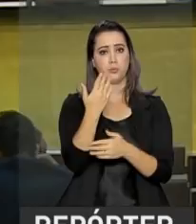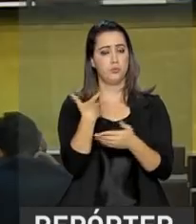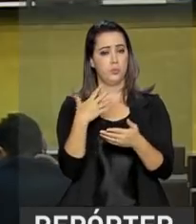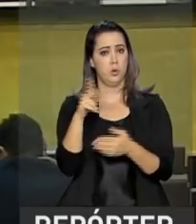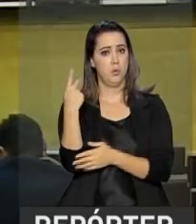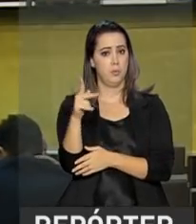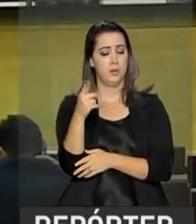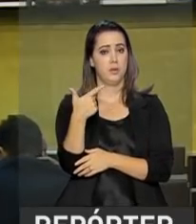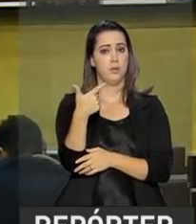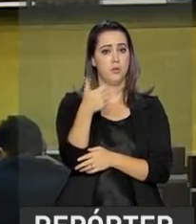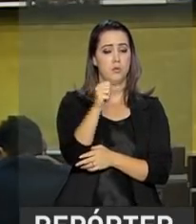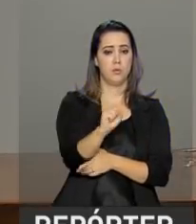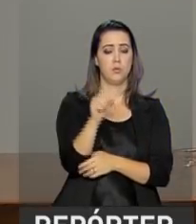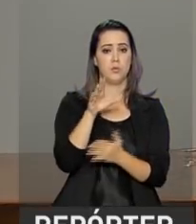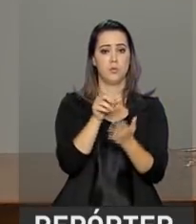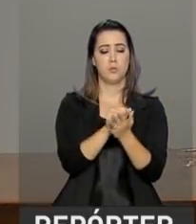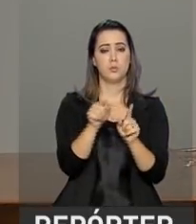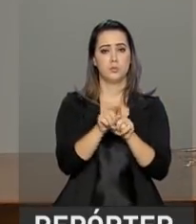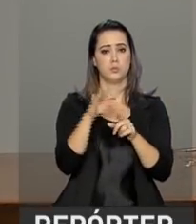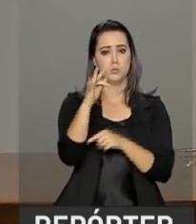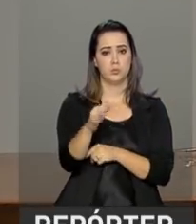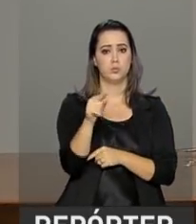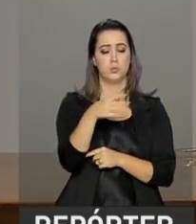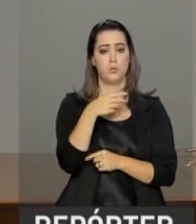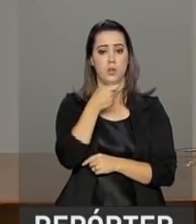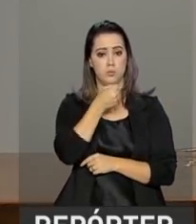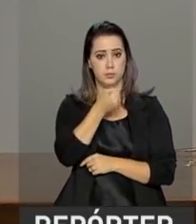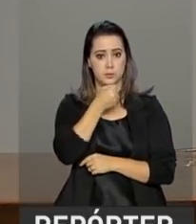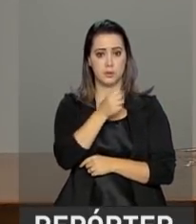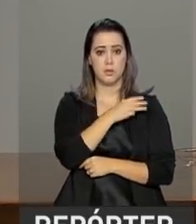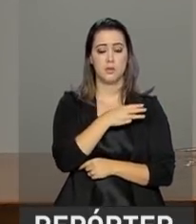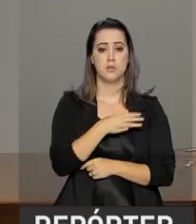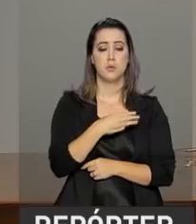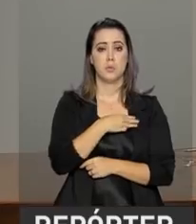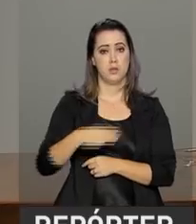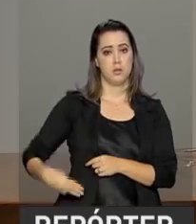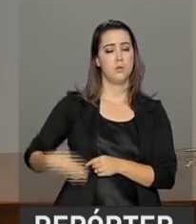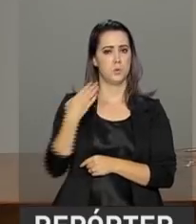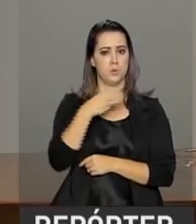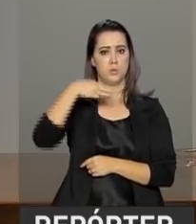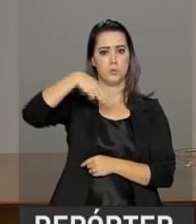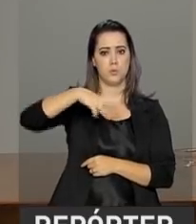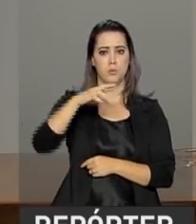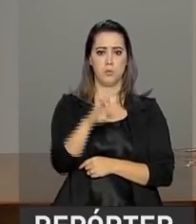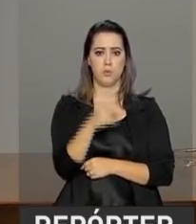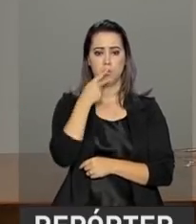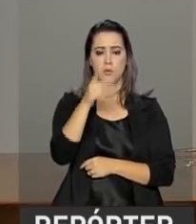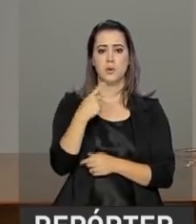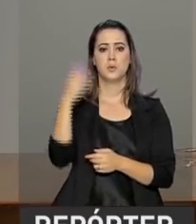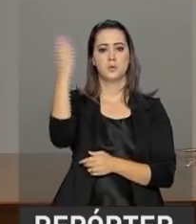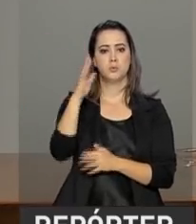2018. Em declaração à imprensa, o ministro das Relações Exteriores, Aloísio Nunes, afirmou que o Brasil cumpriu a missão de